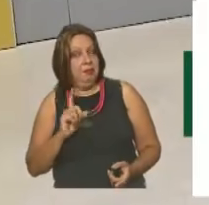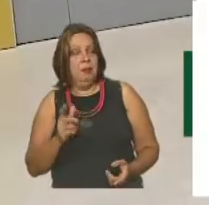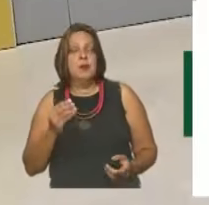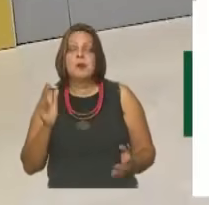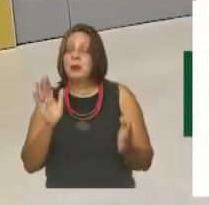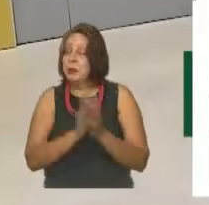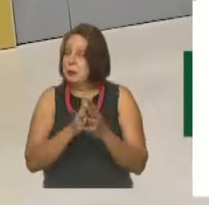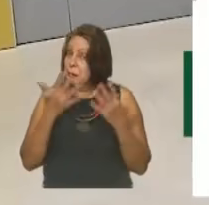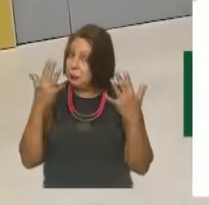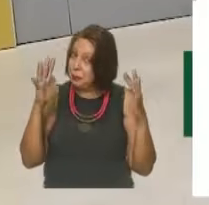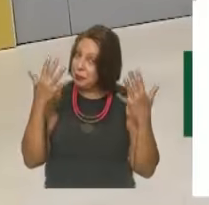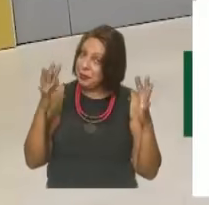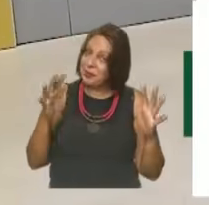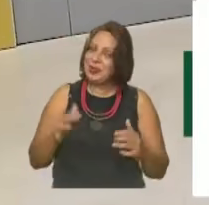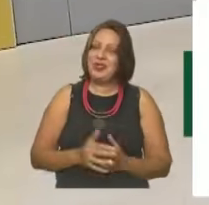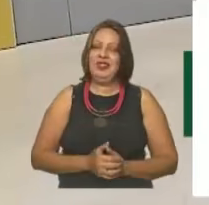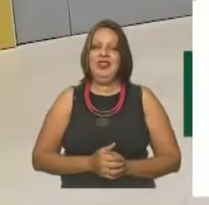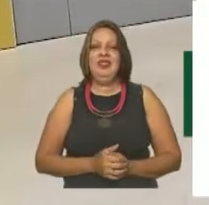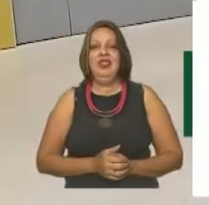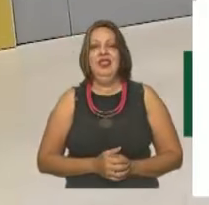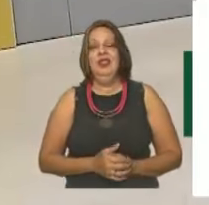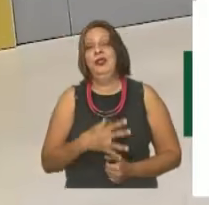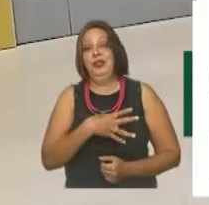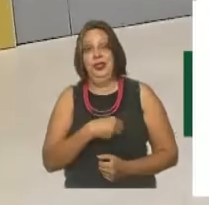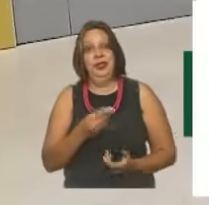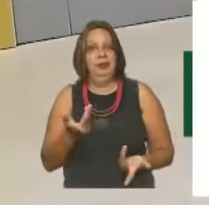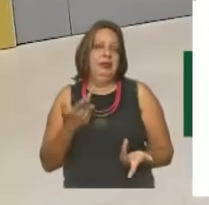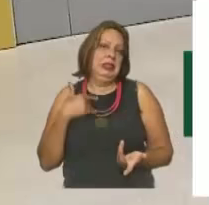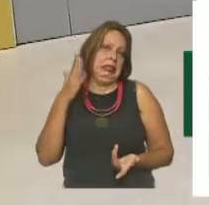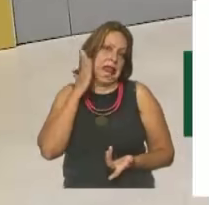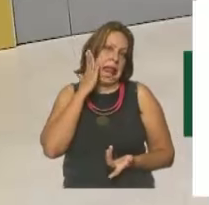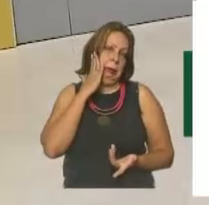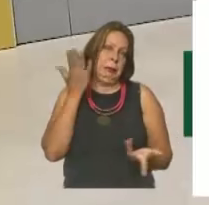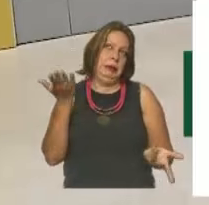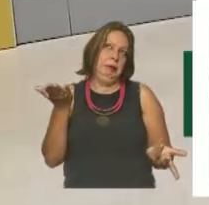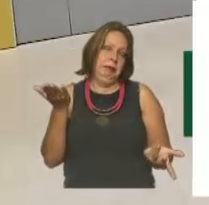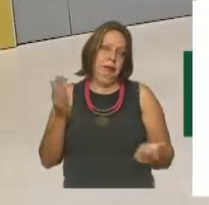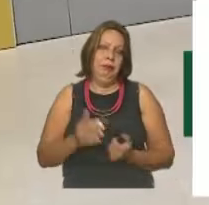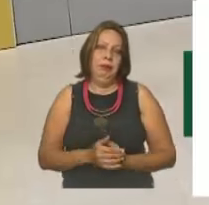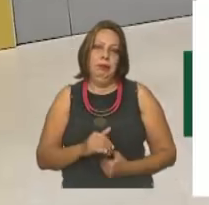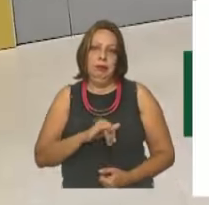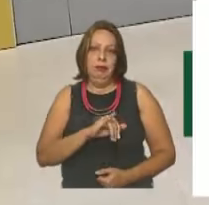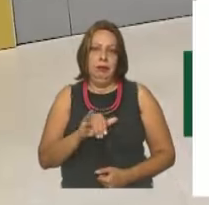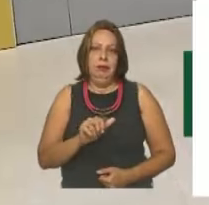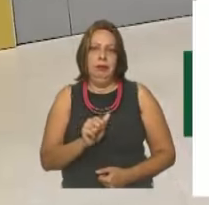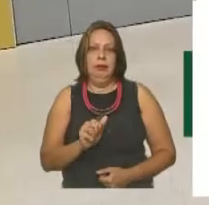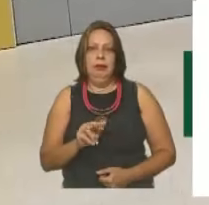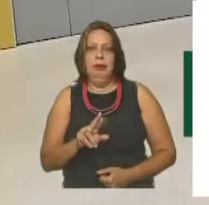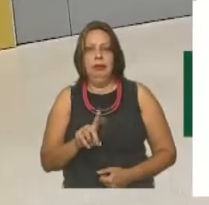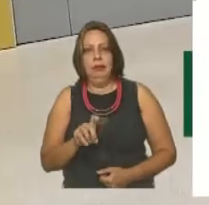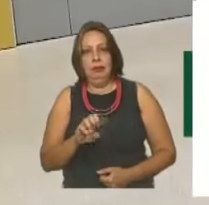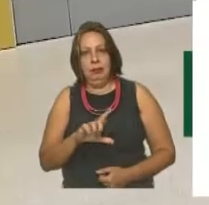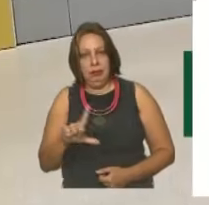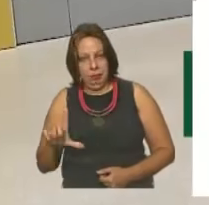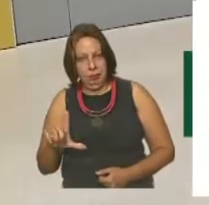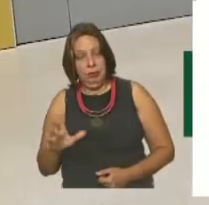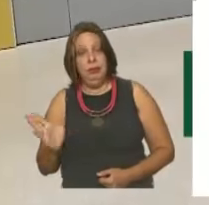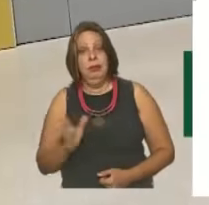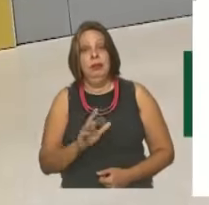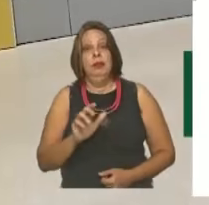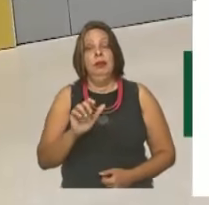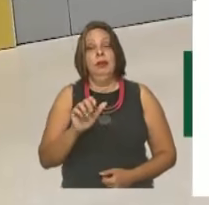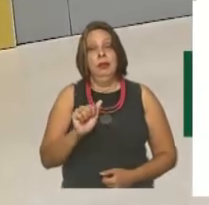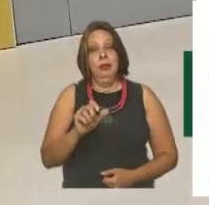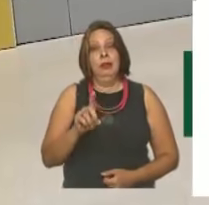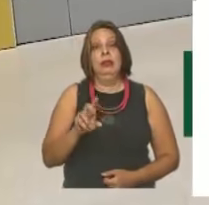Conceição. Parabéns aí, viu? E quem sabe, né? Vamos aí, o Jardel e a Adriana no Japãozinho estão assistindo